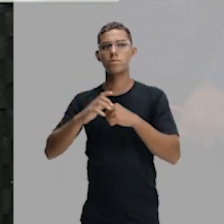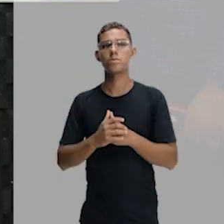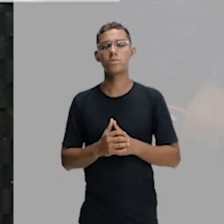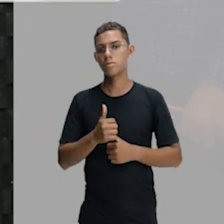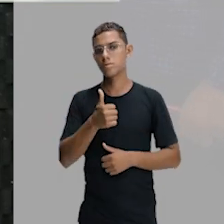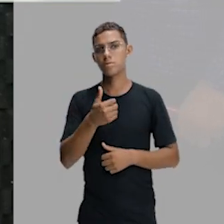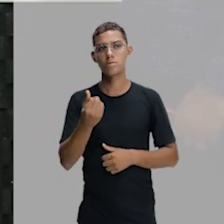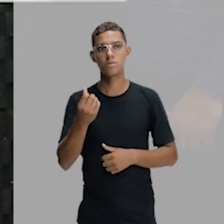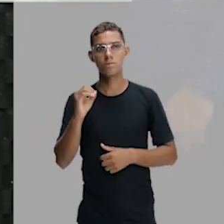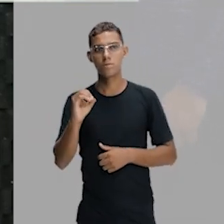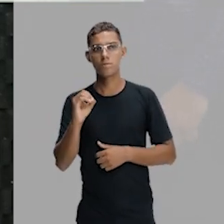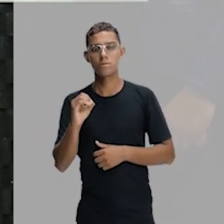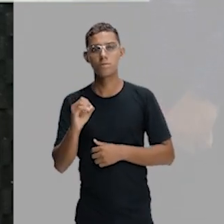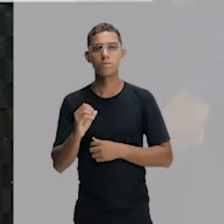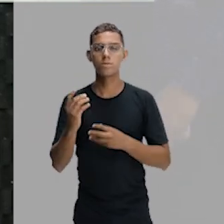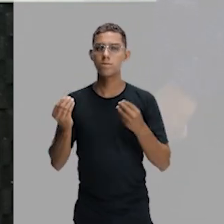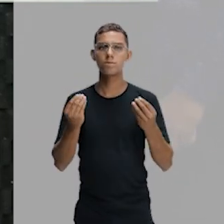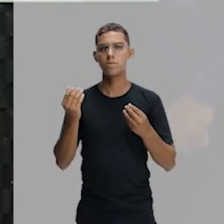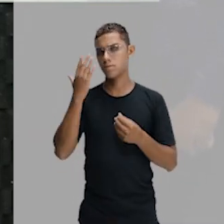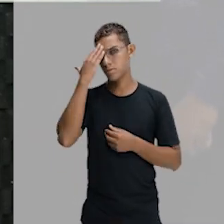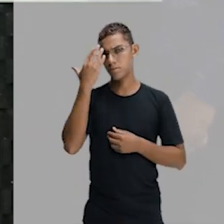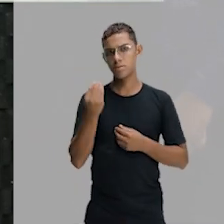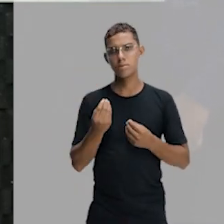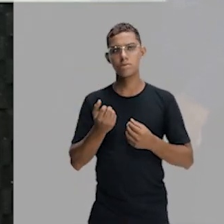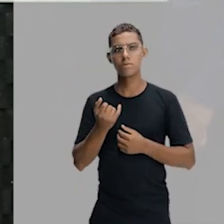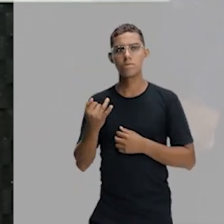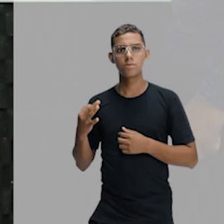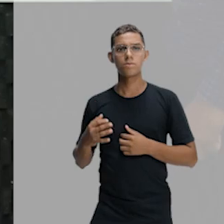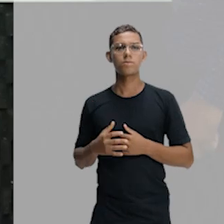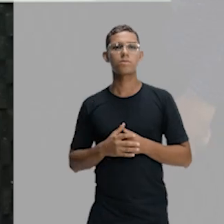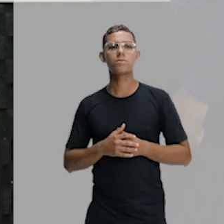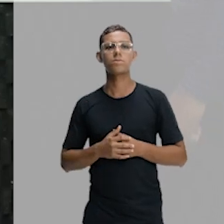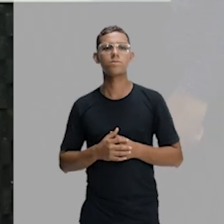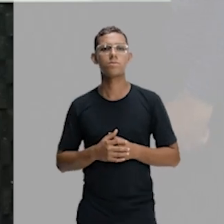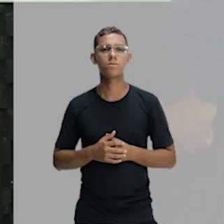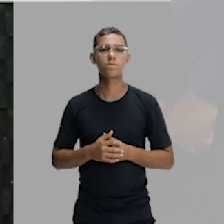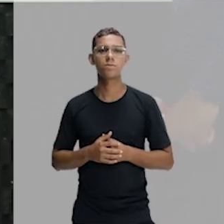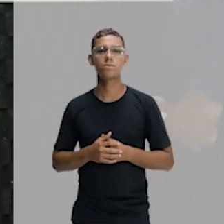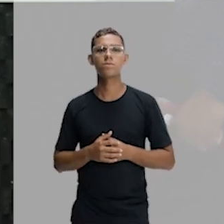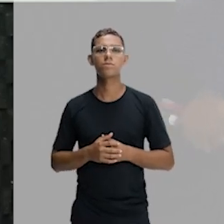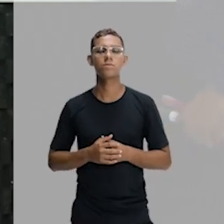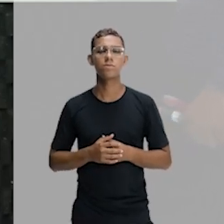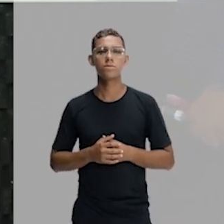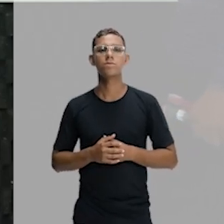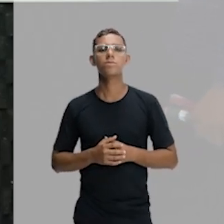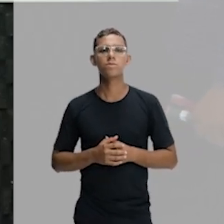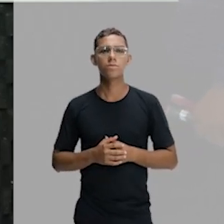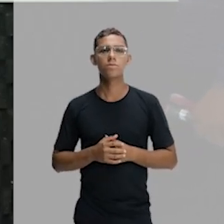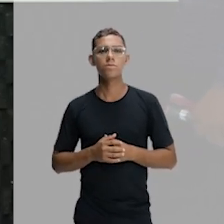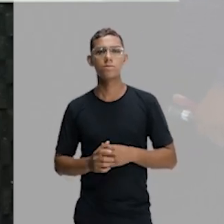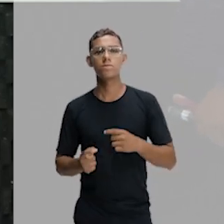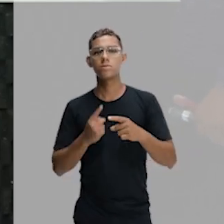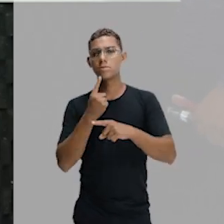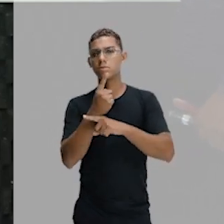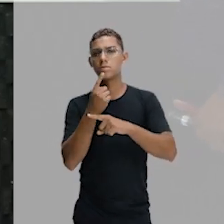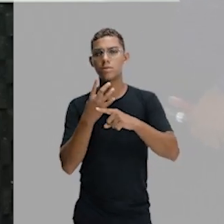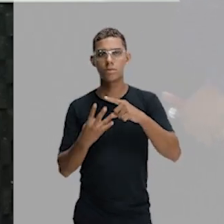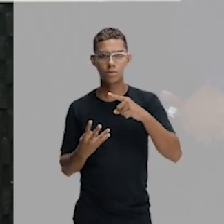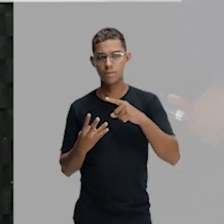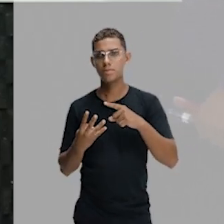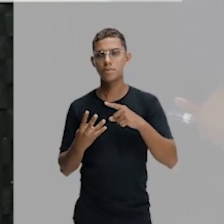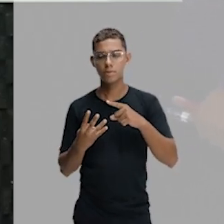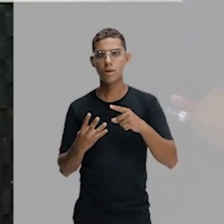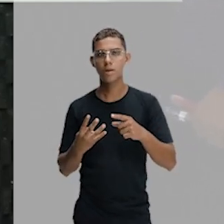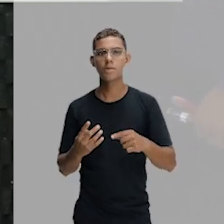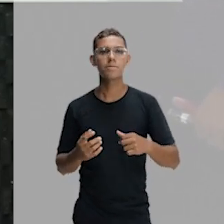descendentes, como é que eu vou saber a quantidade de planta baixa? Basta eu pegar essa proporção aqui, essa aqui é a